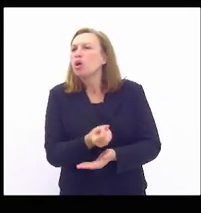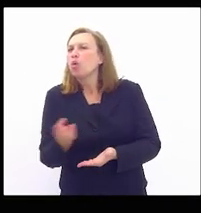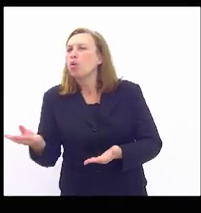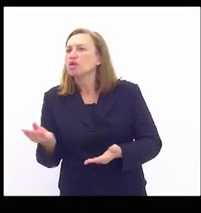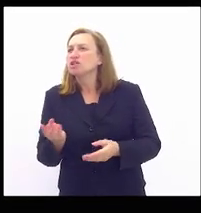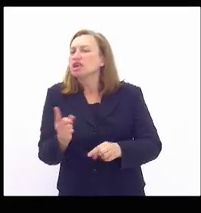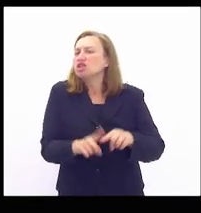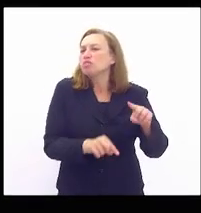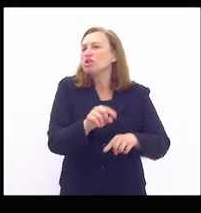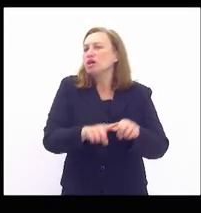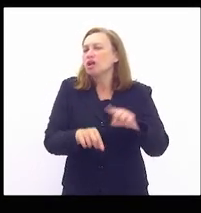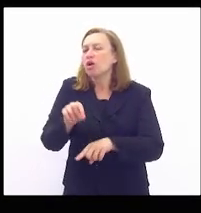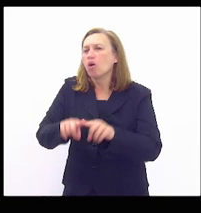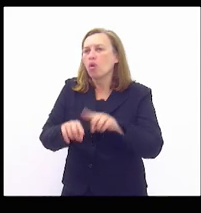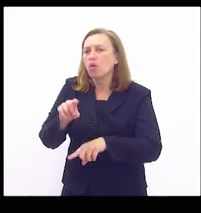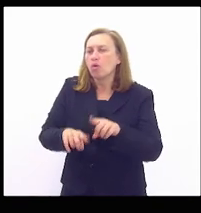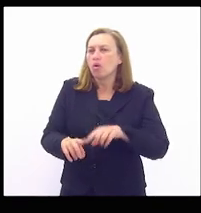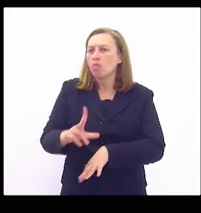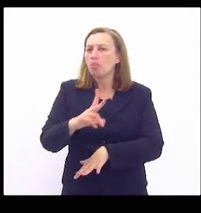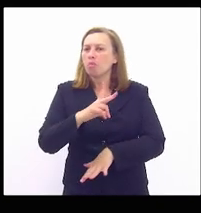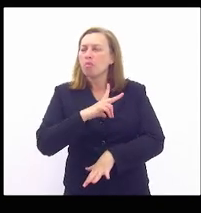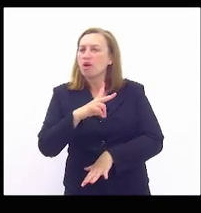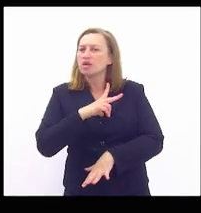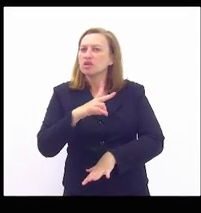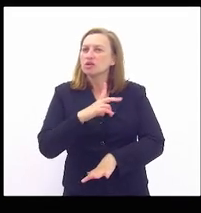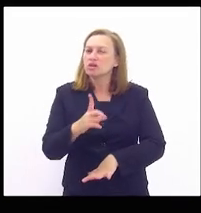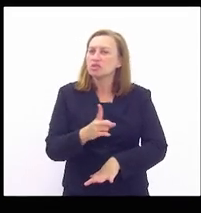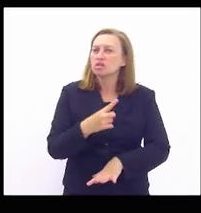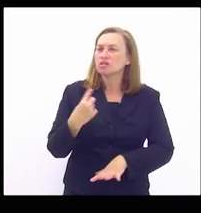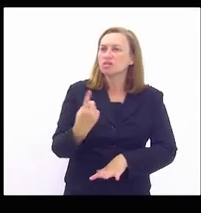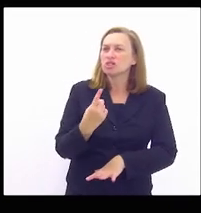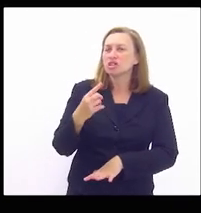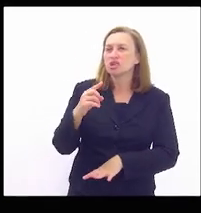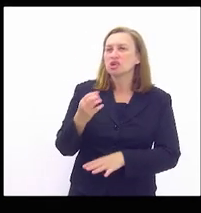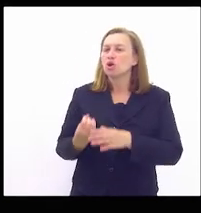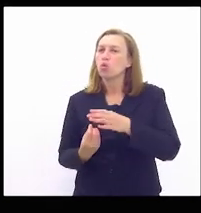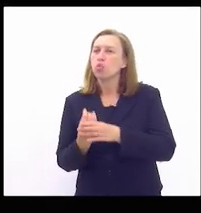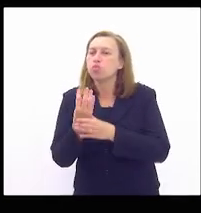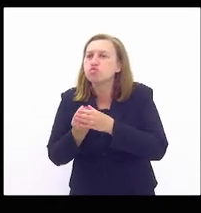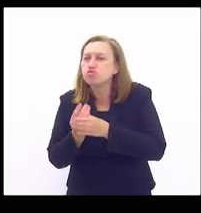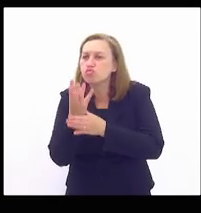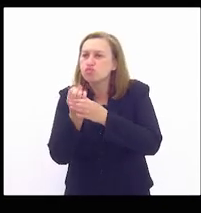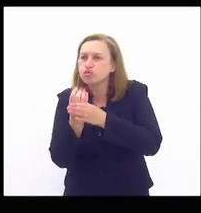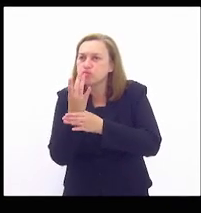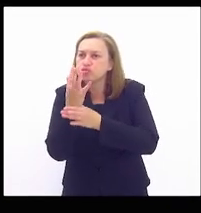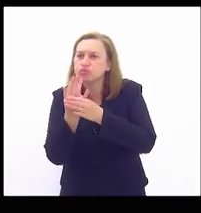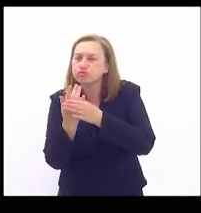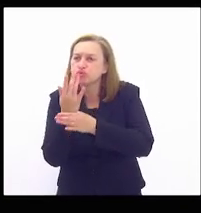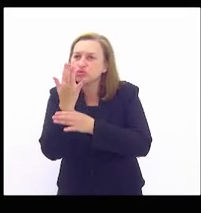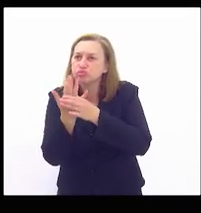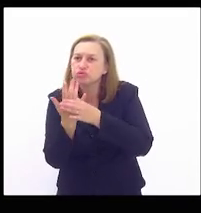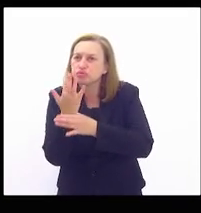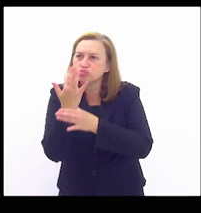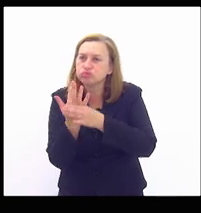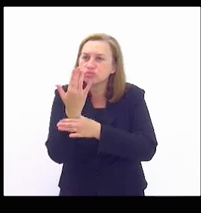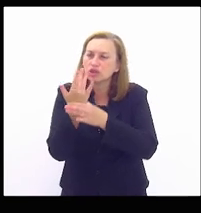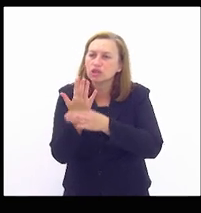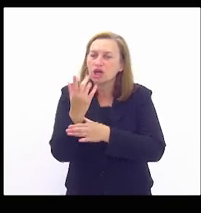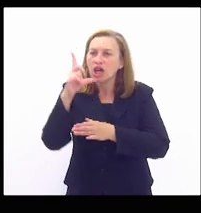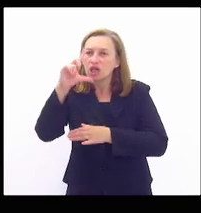material particulado nas nossas chaminés, reduzir a questão da emissão de